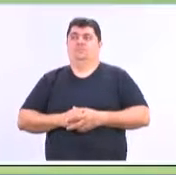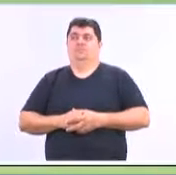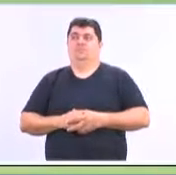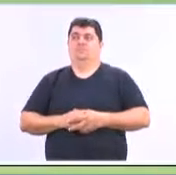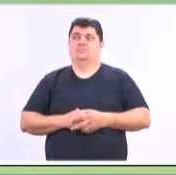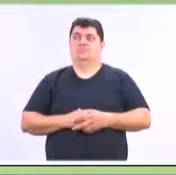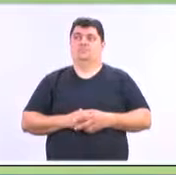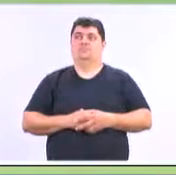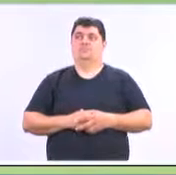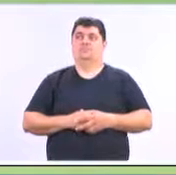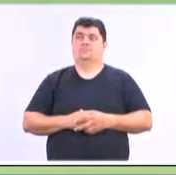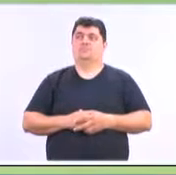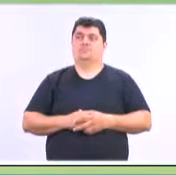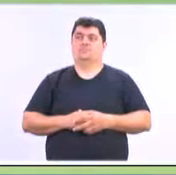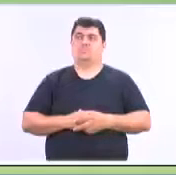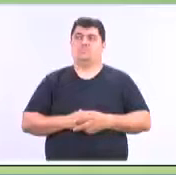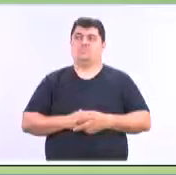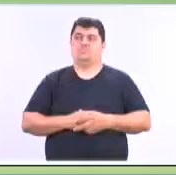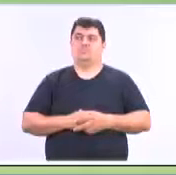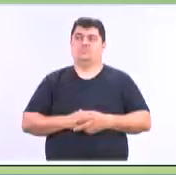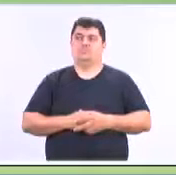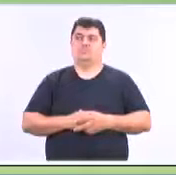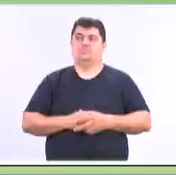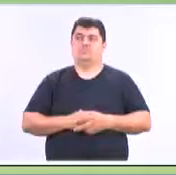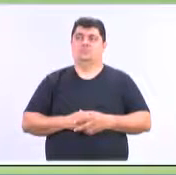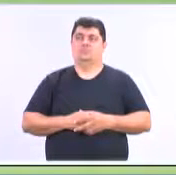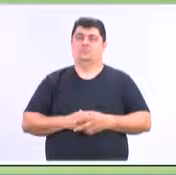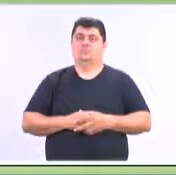no futuro ter